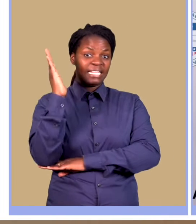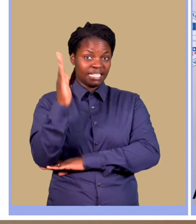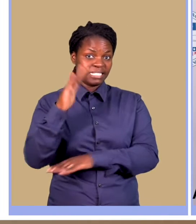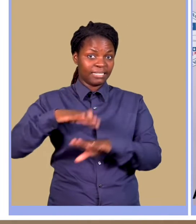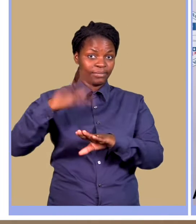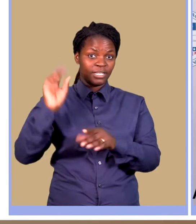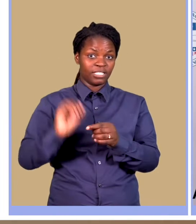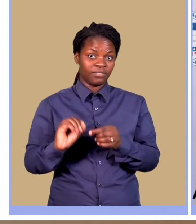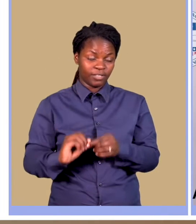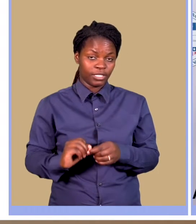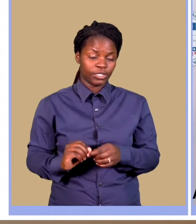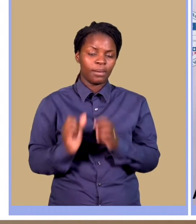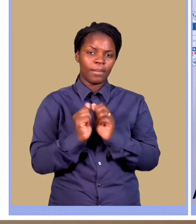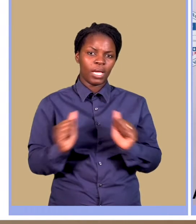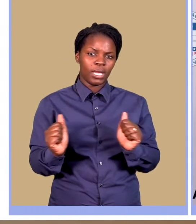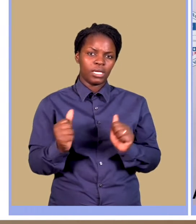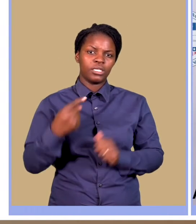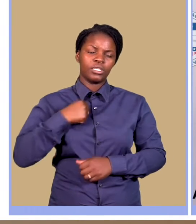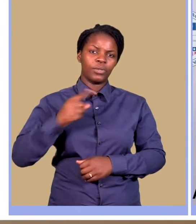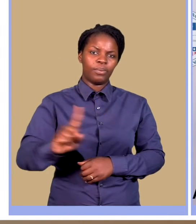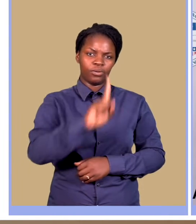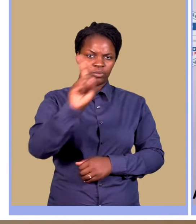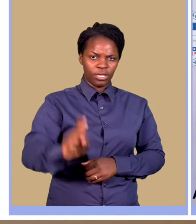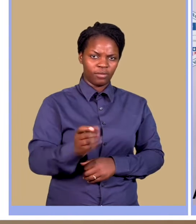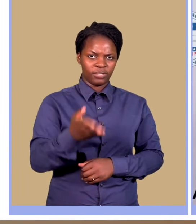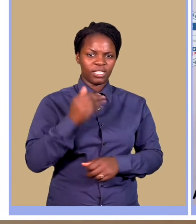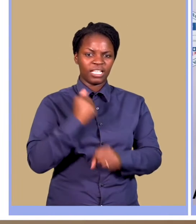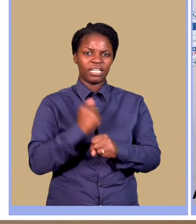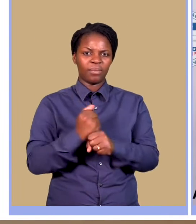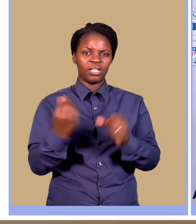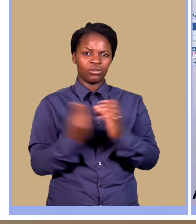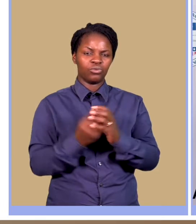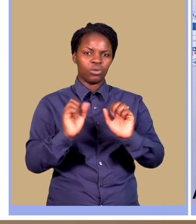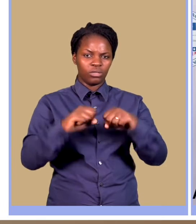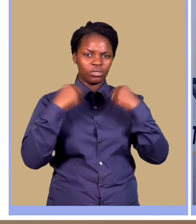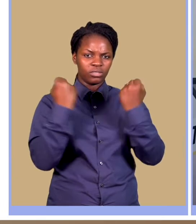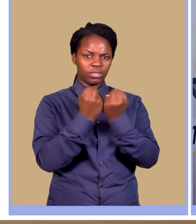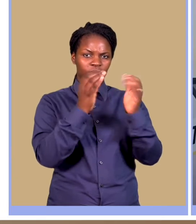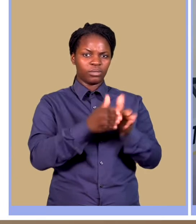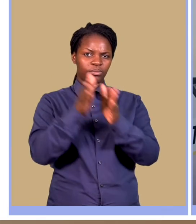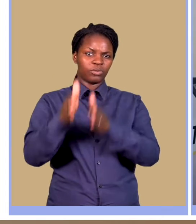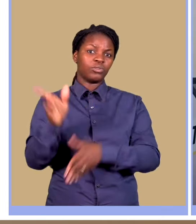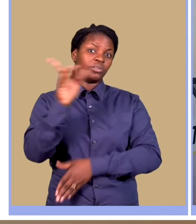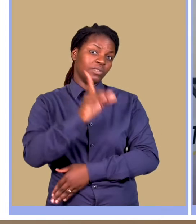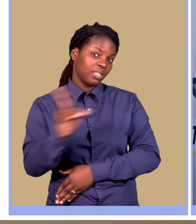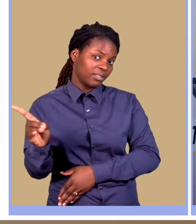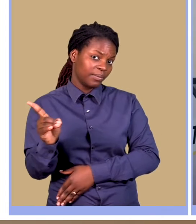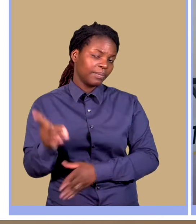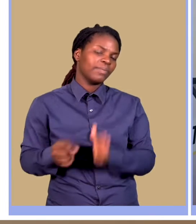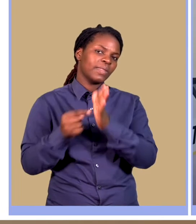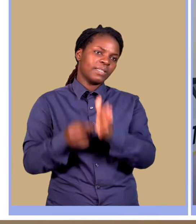as associações de pessoas com deficiência. Falamos concretamente de pessoas com deficiência auditiva, porque aqui a